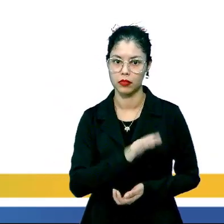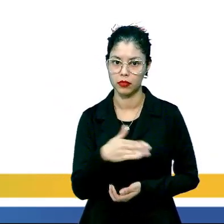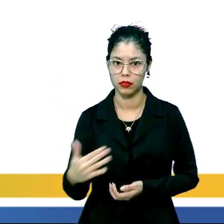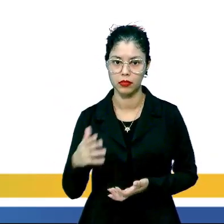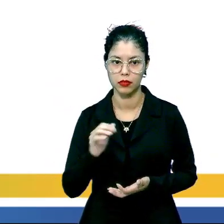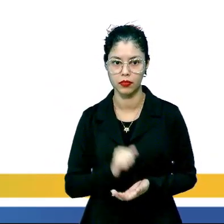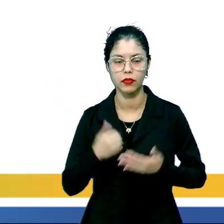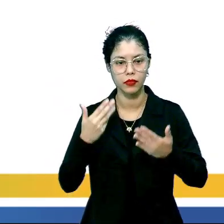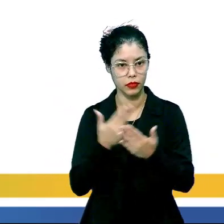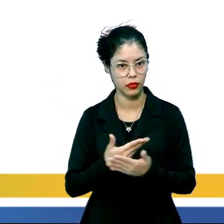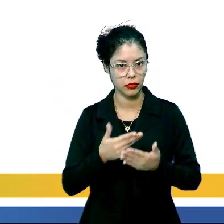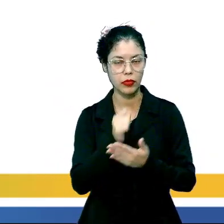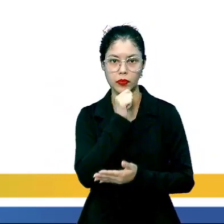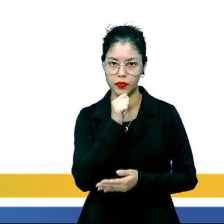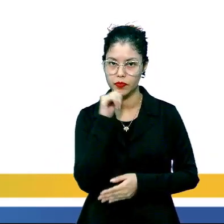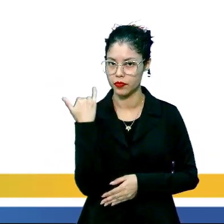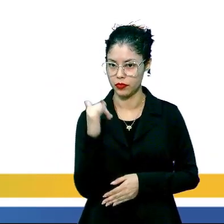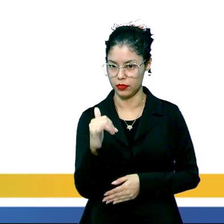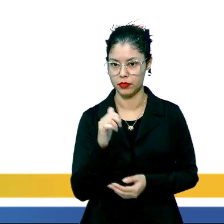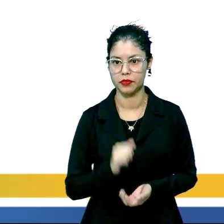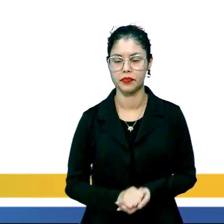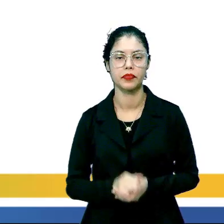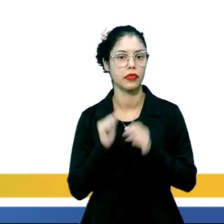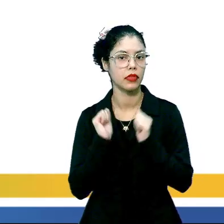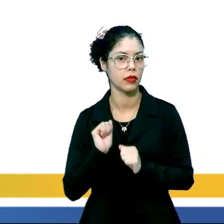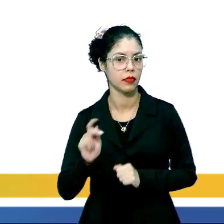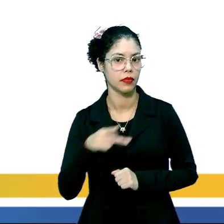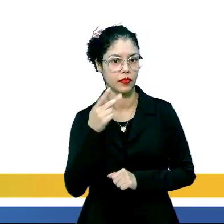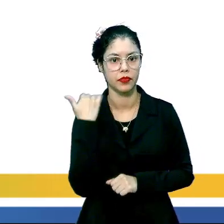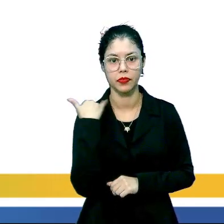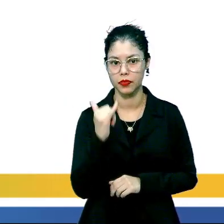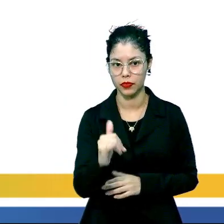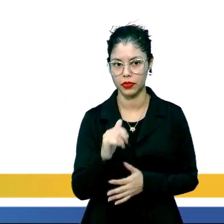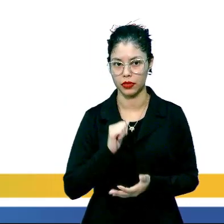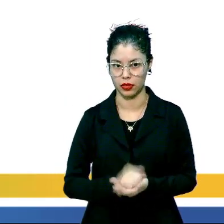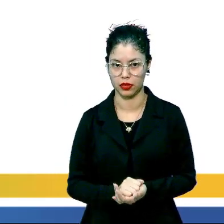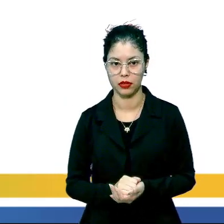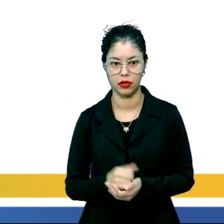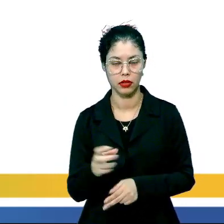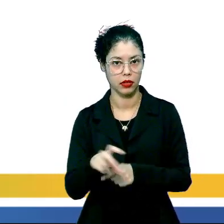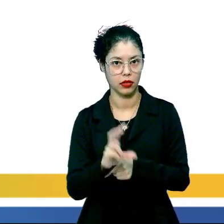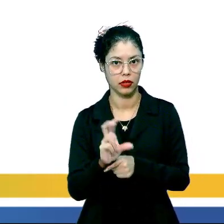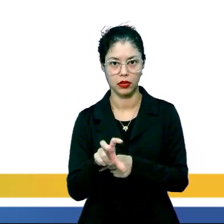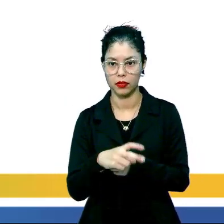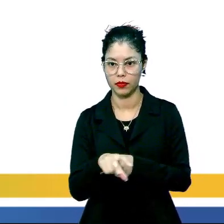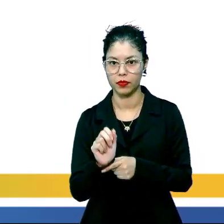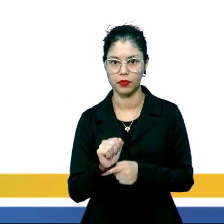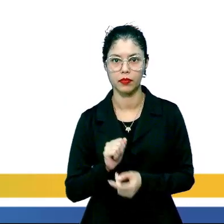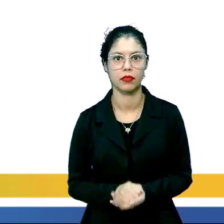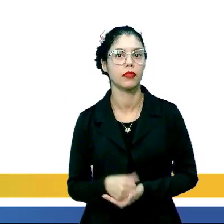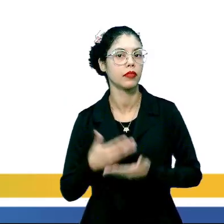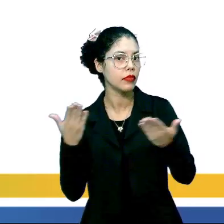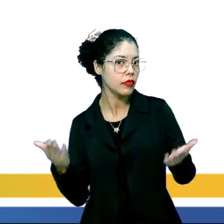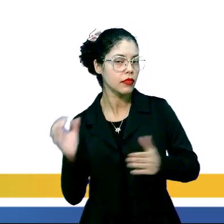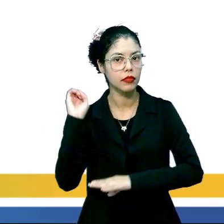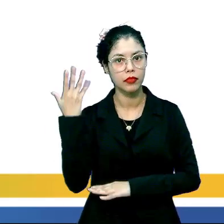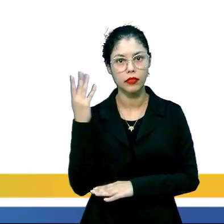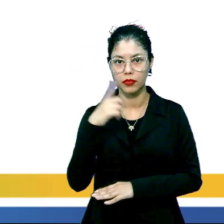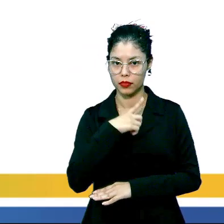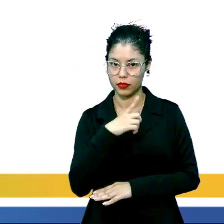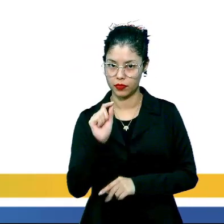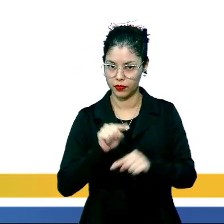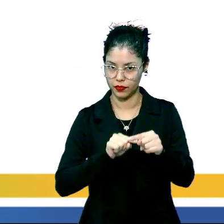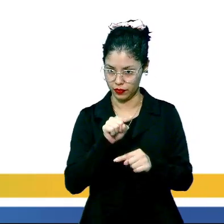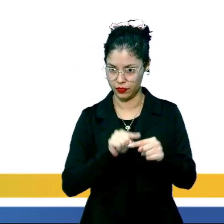a conservação de energia, nós podemos dizer que temos energia mecânica, então. Para isso, ela